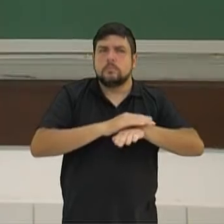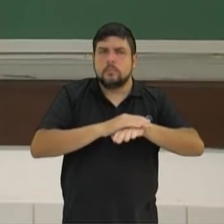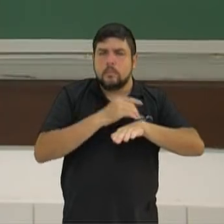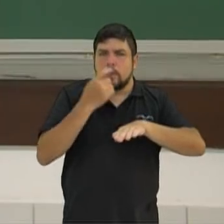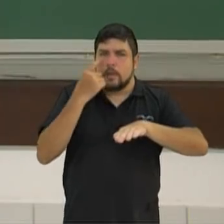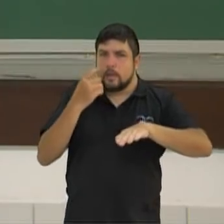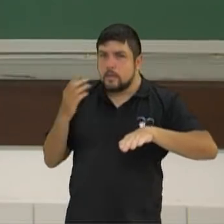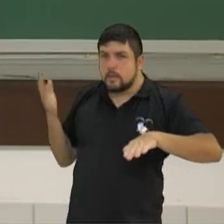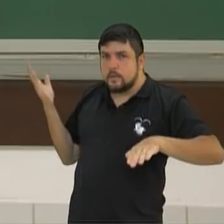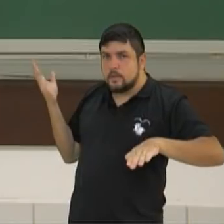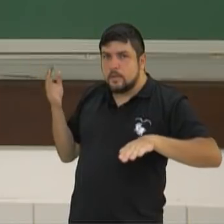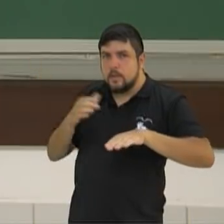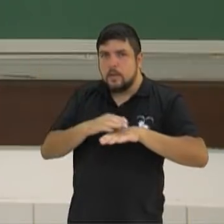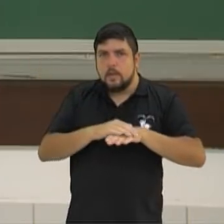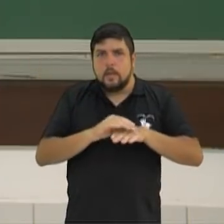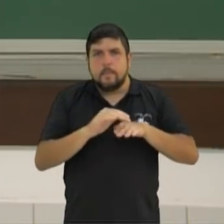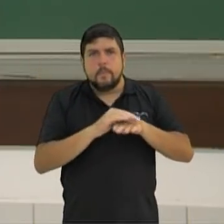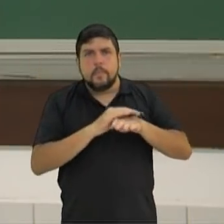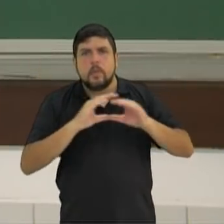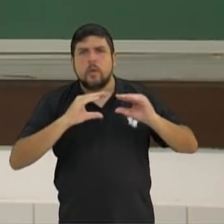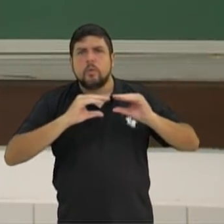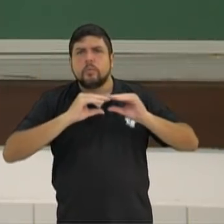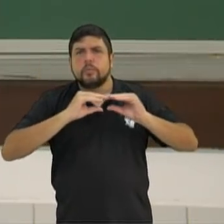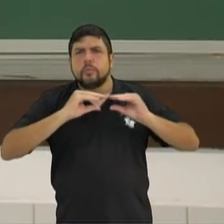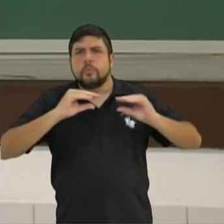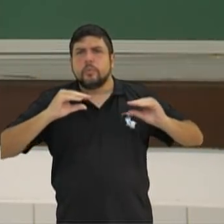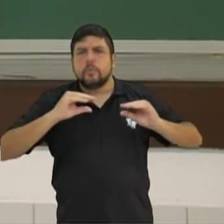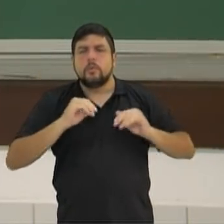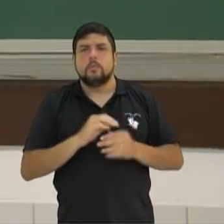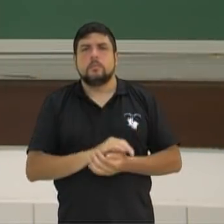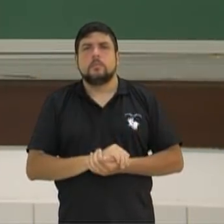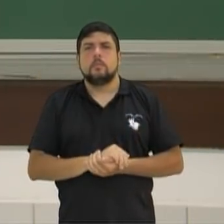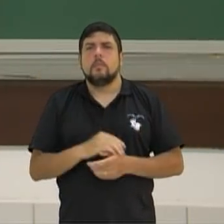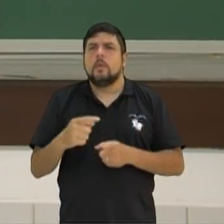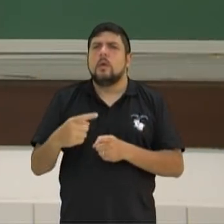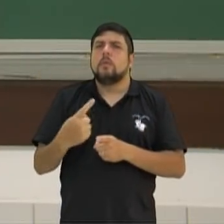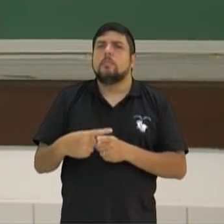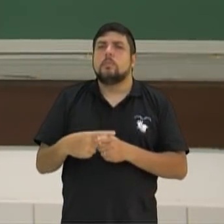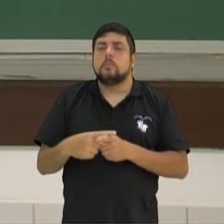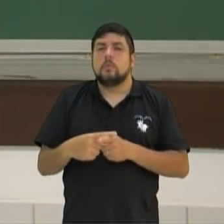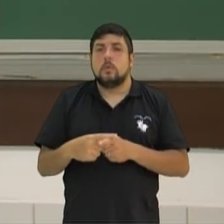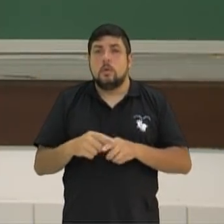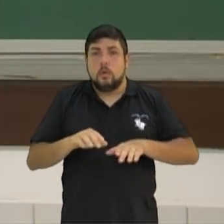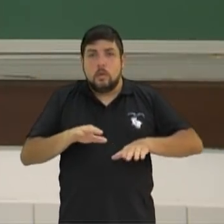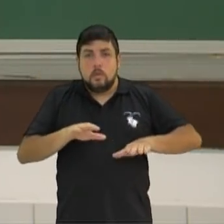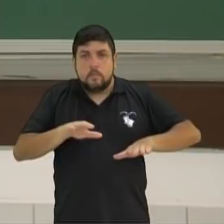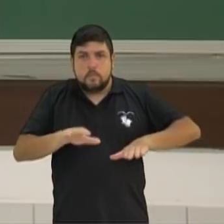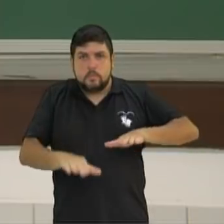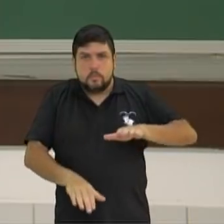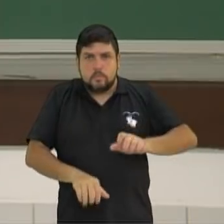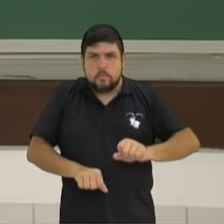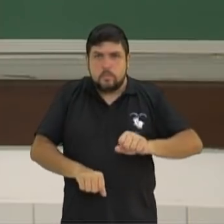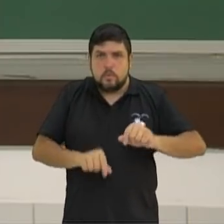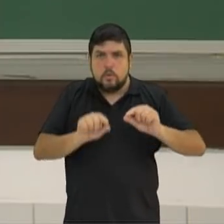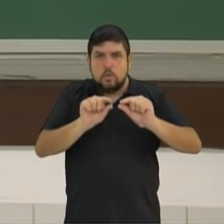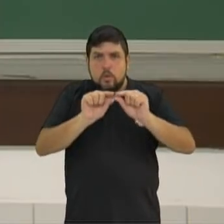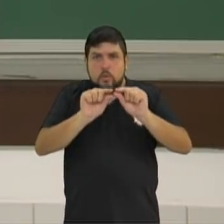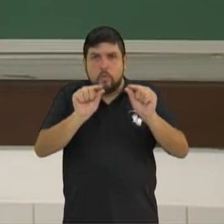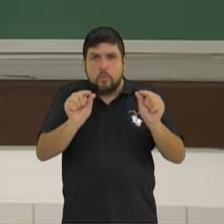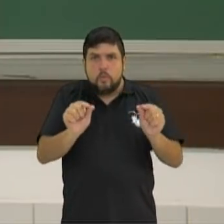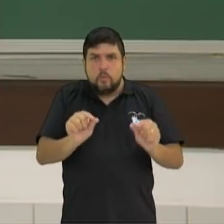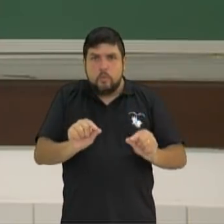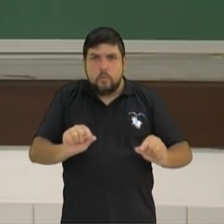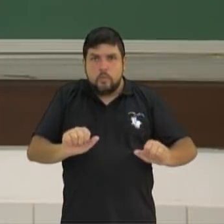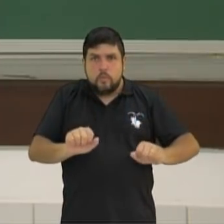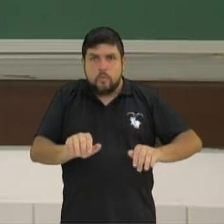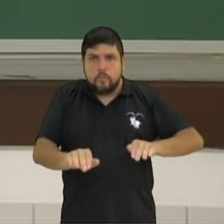muito importante, ela prende o pé do ciclista ao pedal, impedindo que durante a pedalada